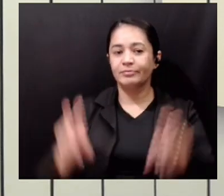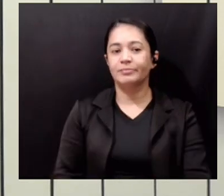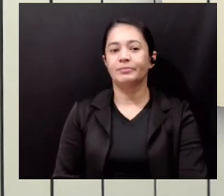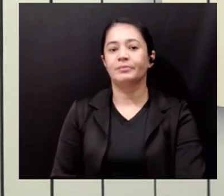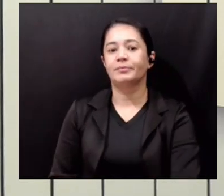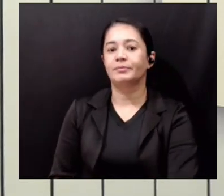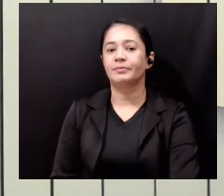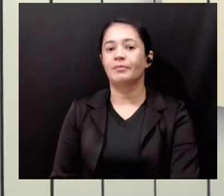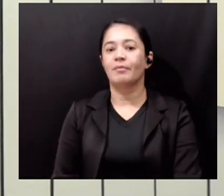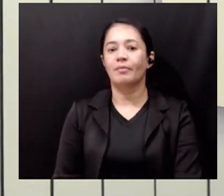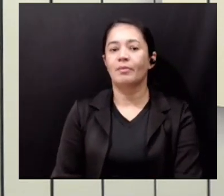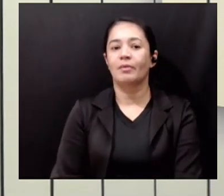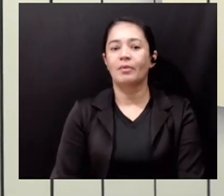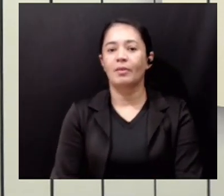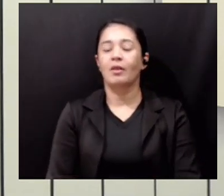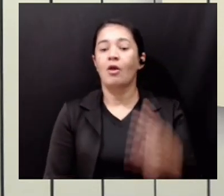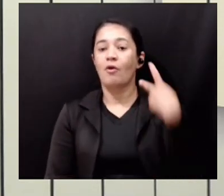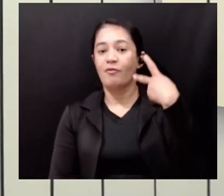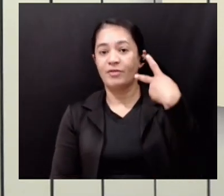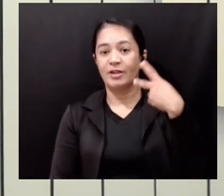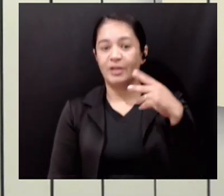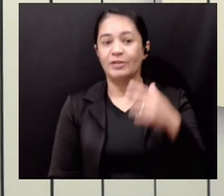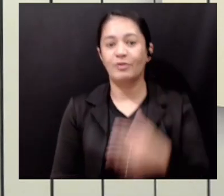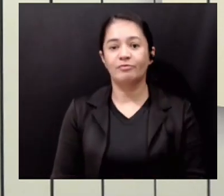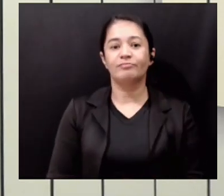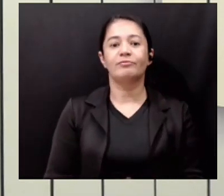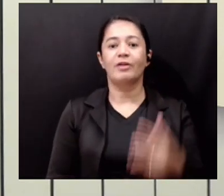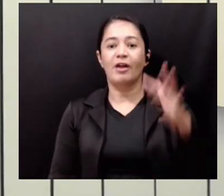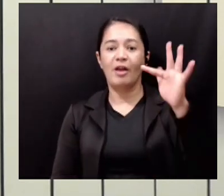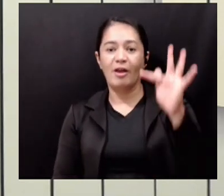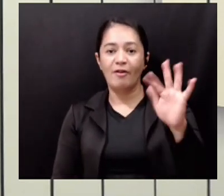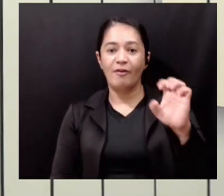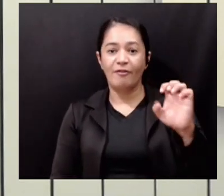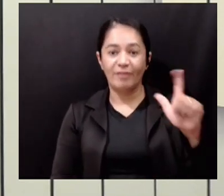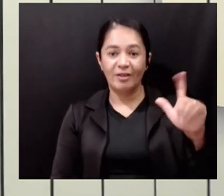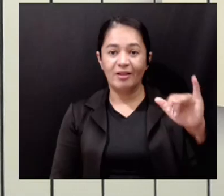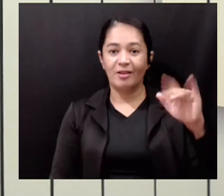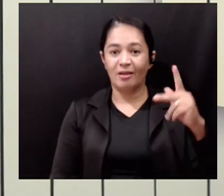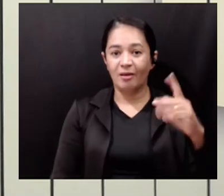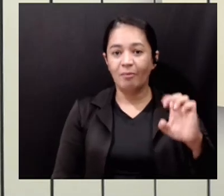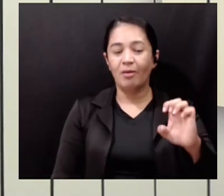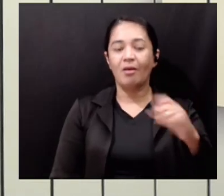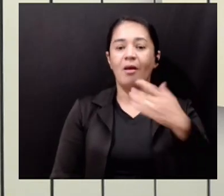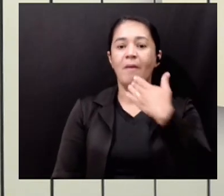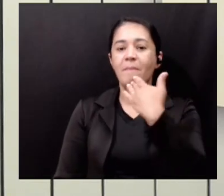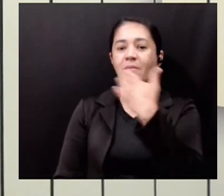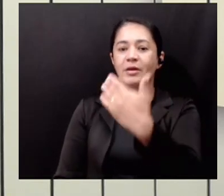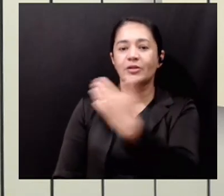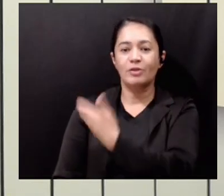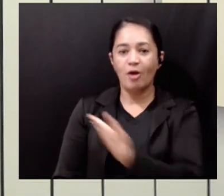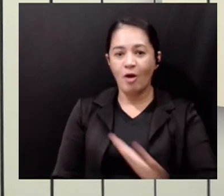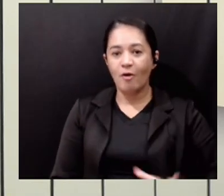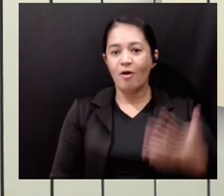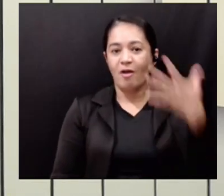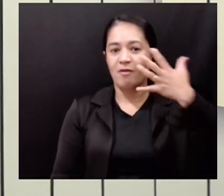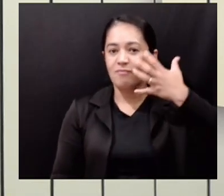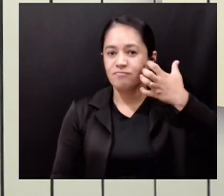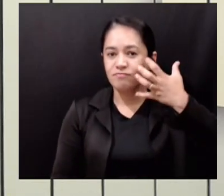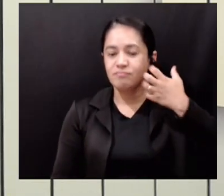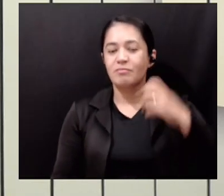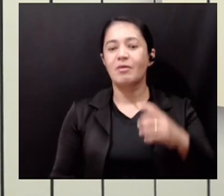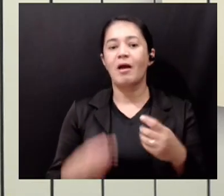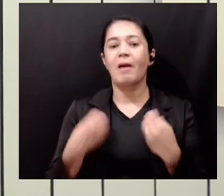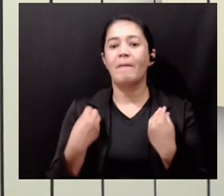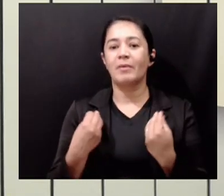Felipe Marquesi, em moção, apelou ao governo do estado e ao DR pela construção de passarelas